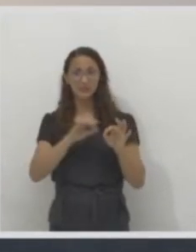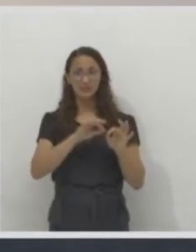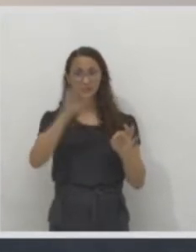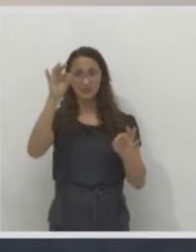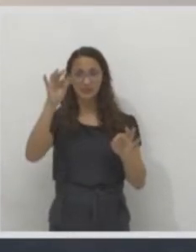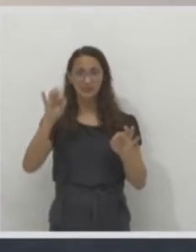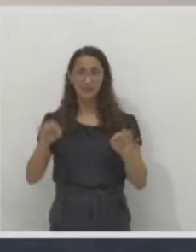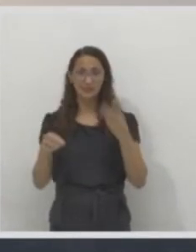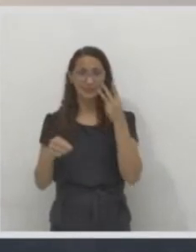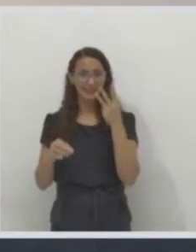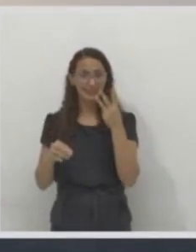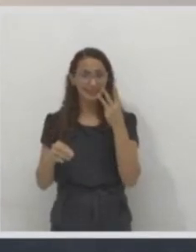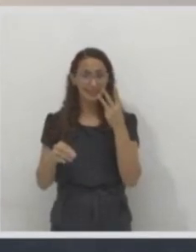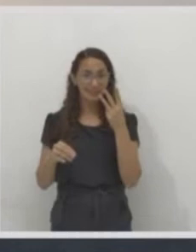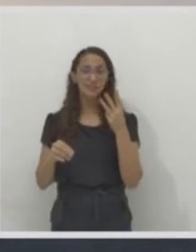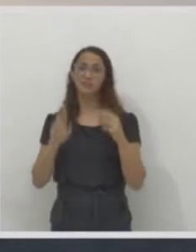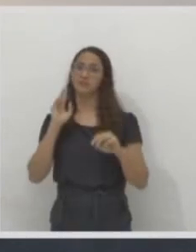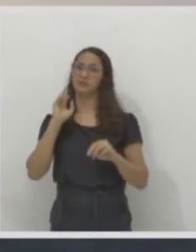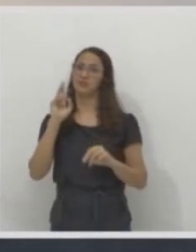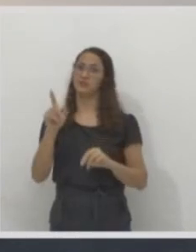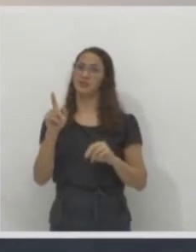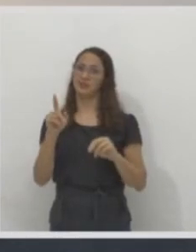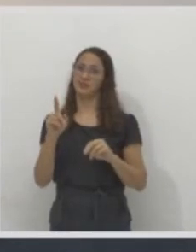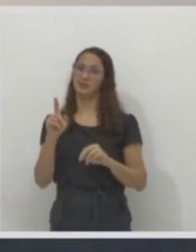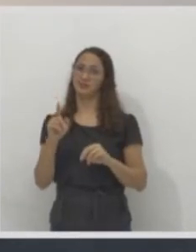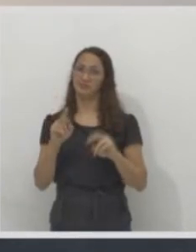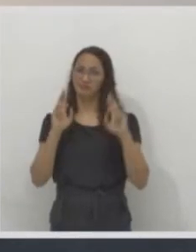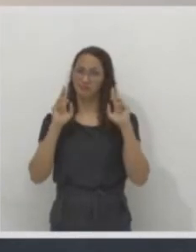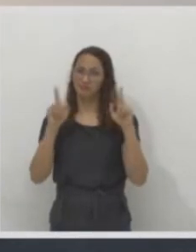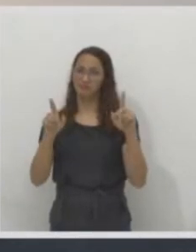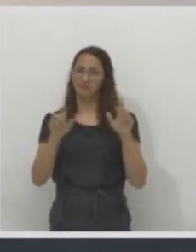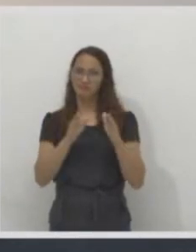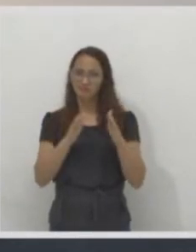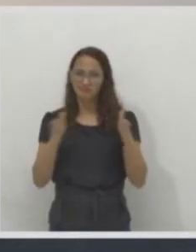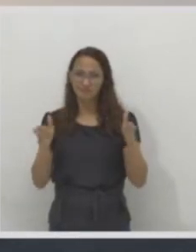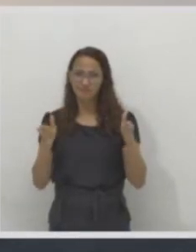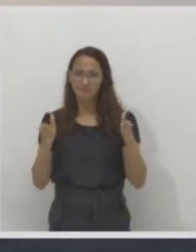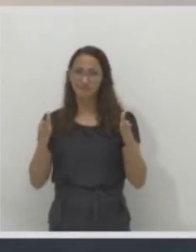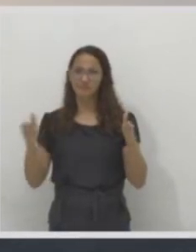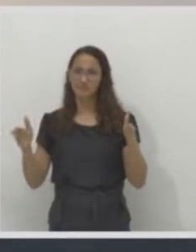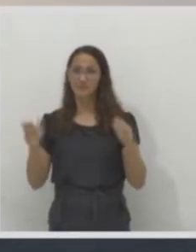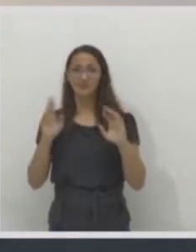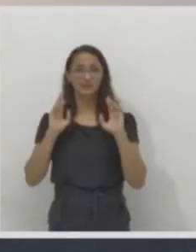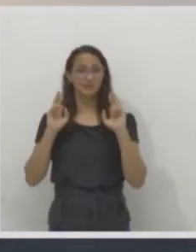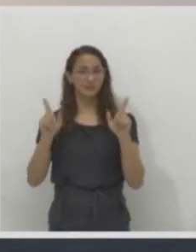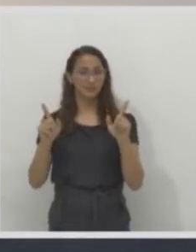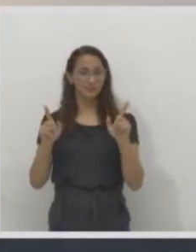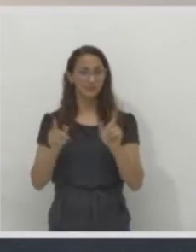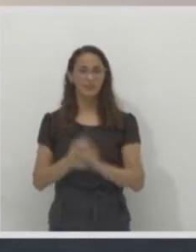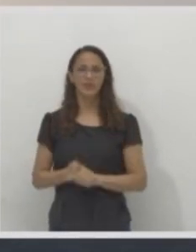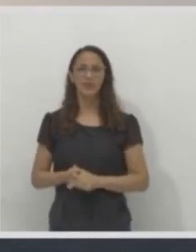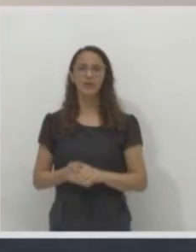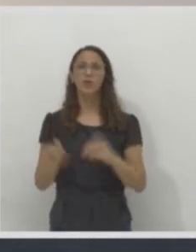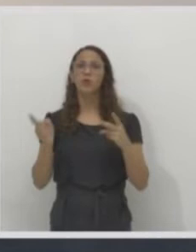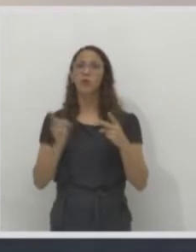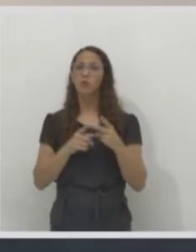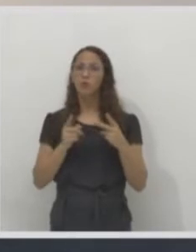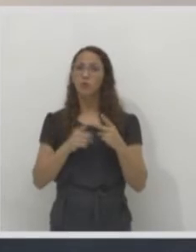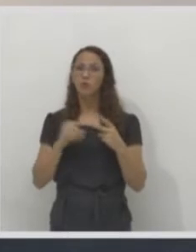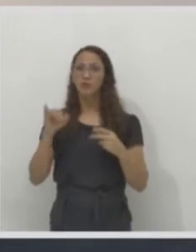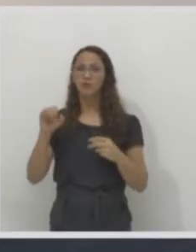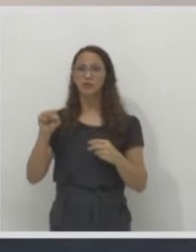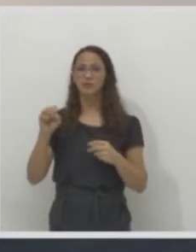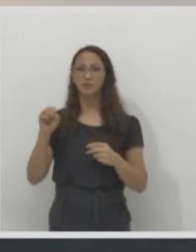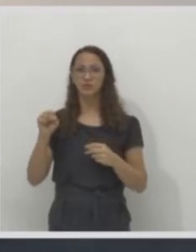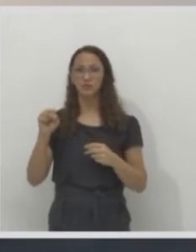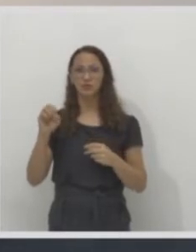tamanhos diferentes. E para ter um triângulo isósceles, eu preciso ter 2